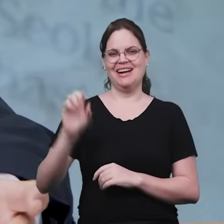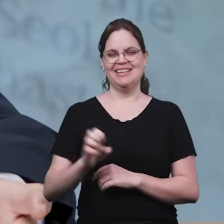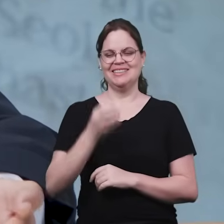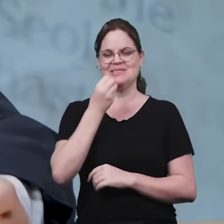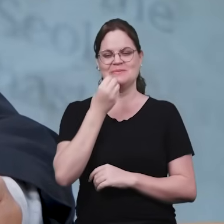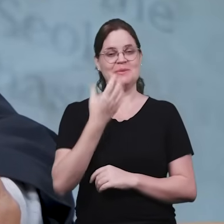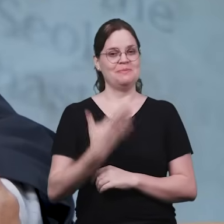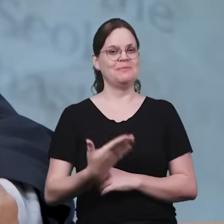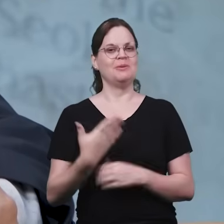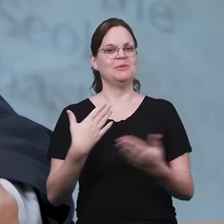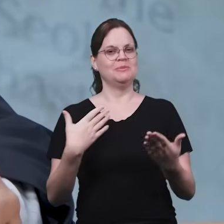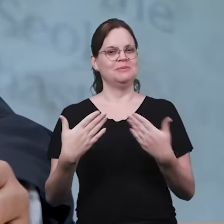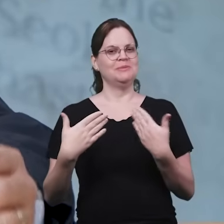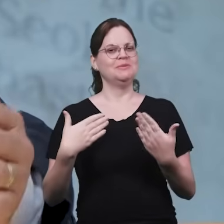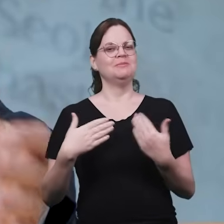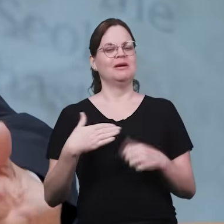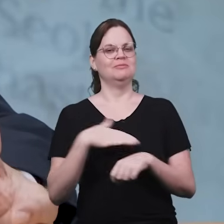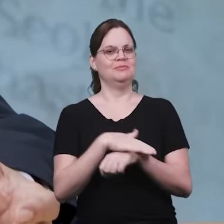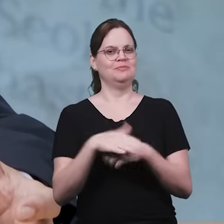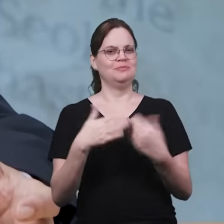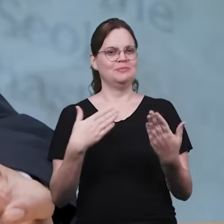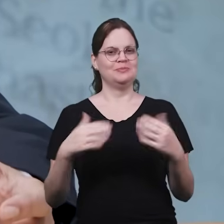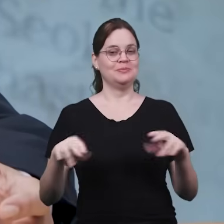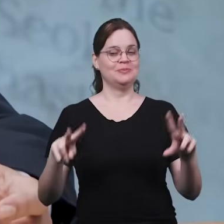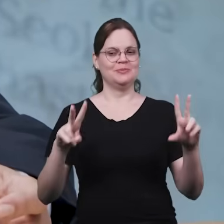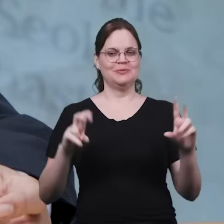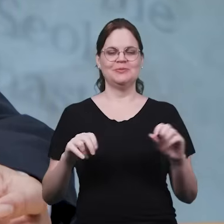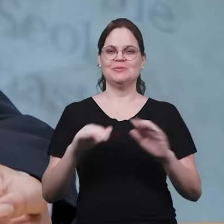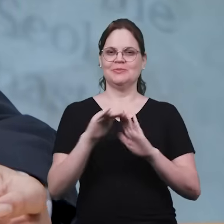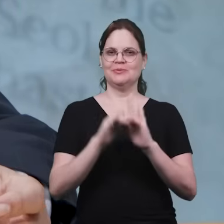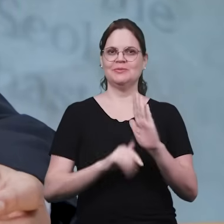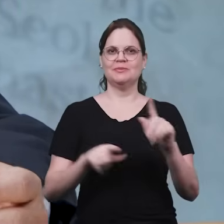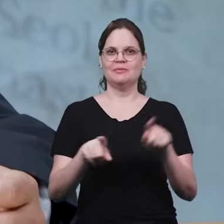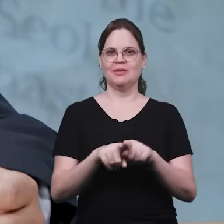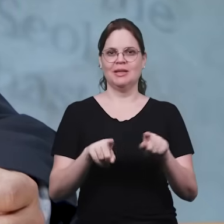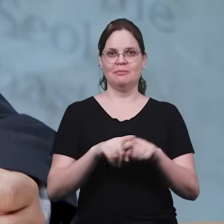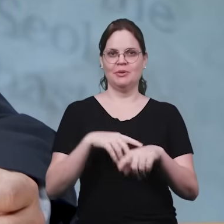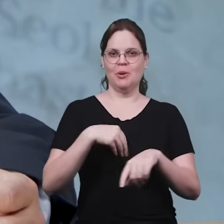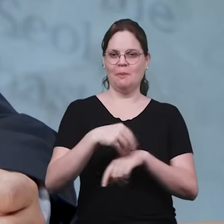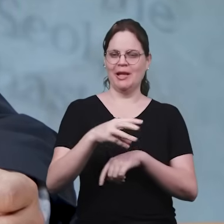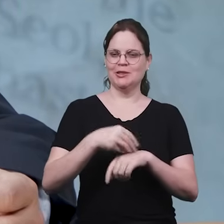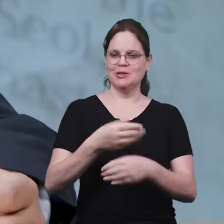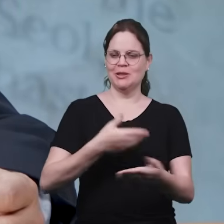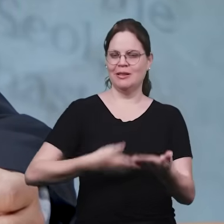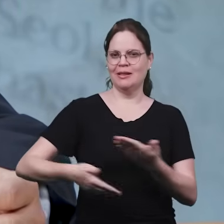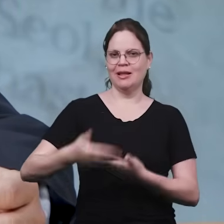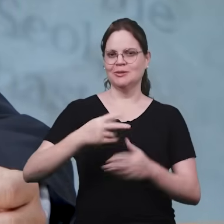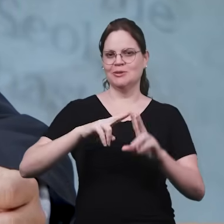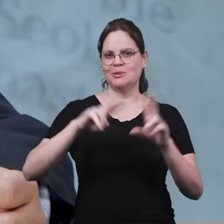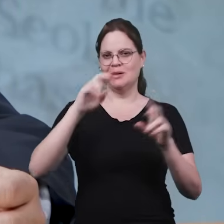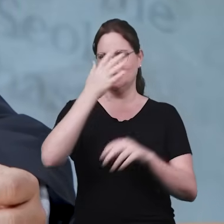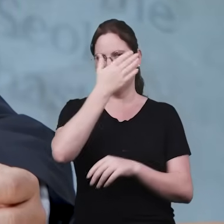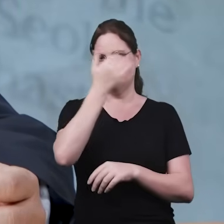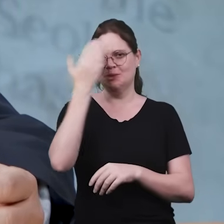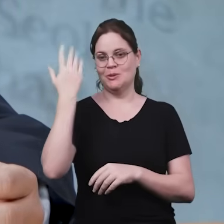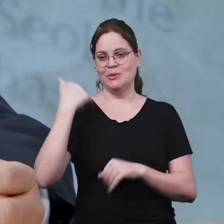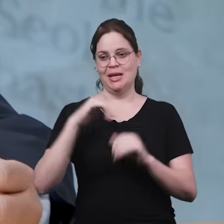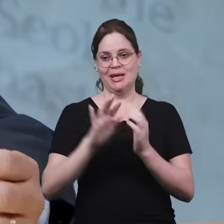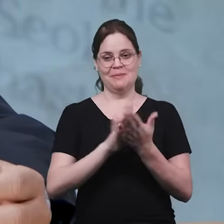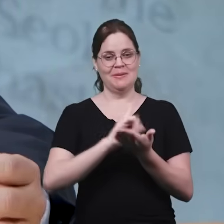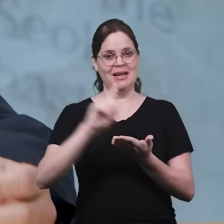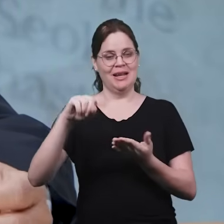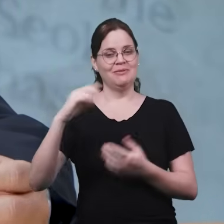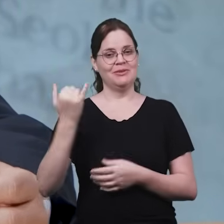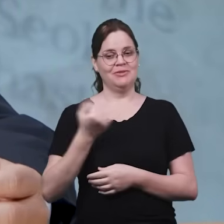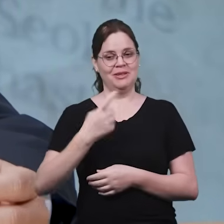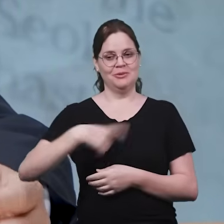bom participar desse programa, sempre bom dividir com as pessoas que o assistem os ensinos de sabedoria que a palavra nos dá e que